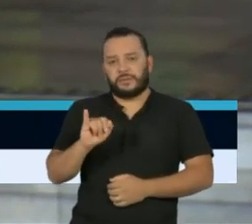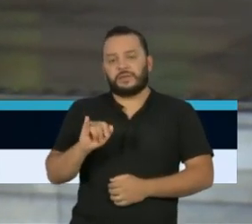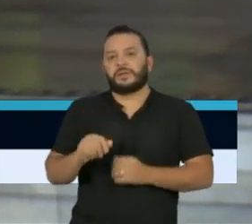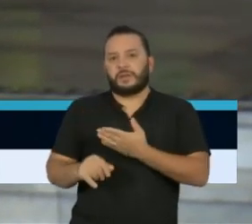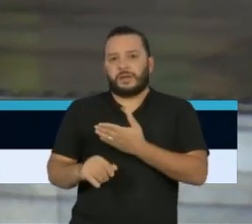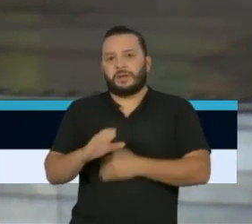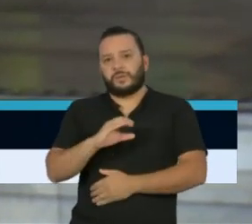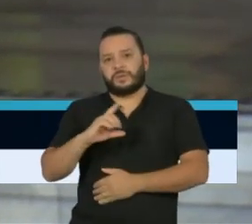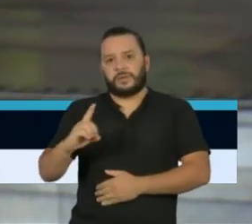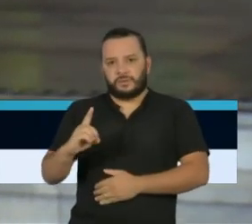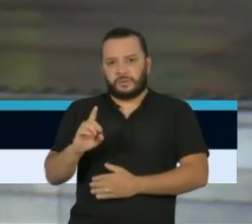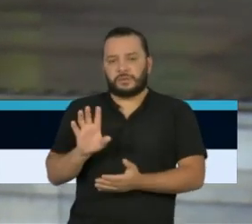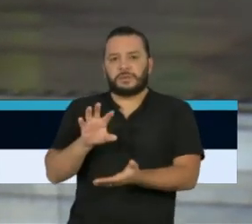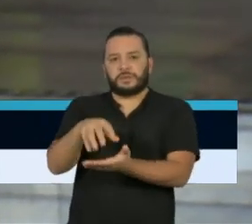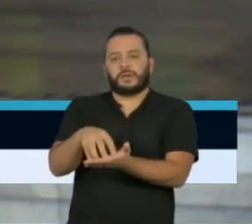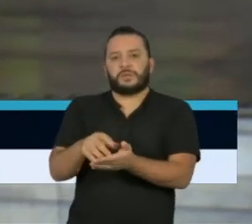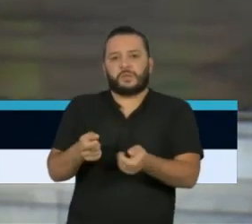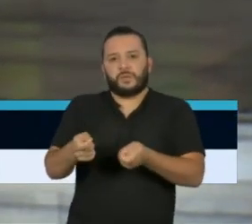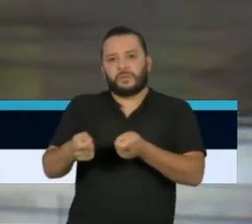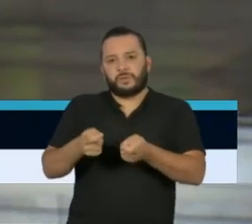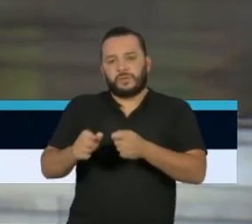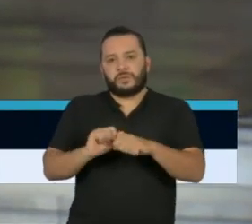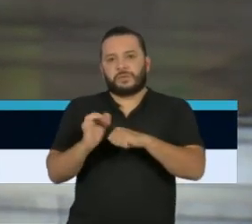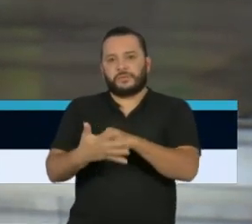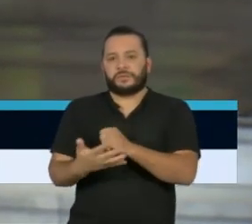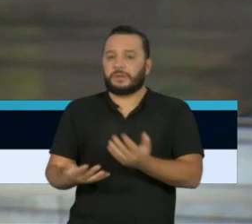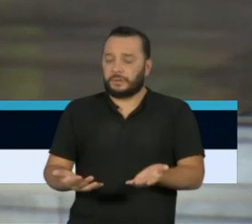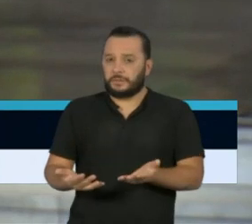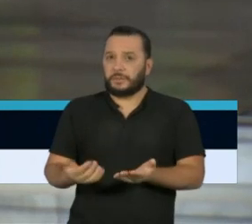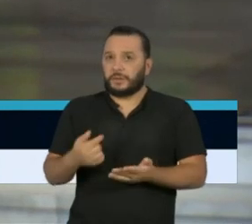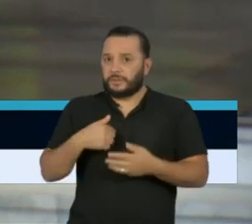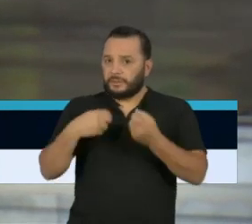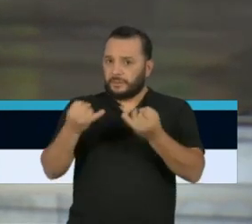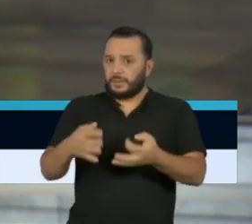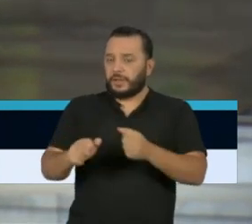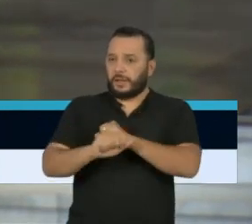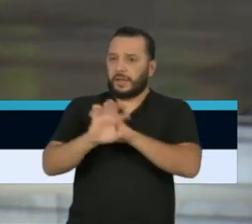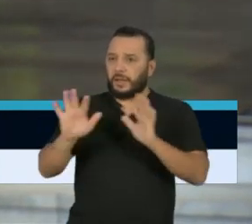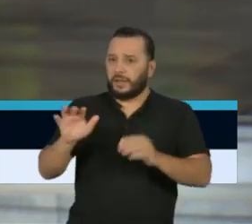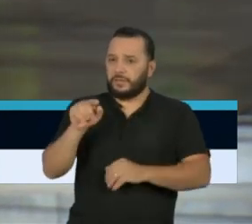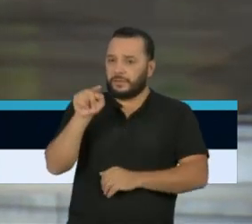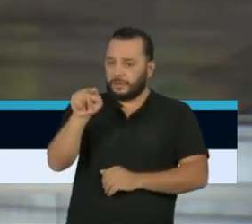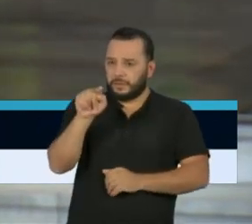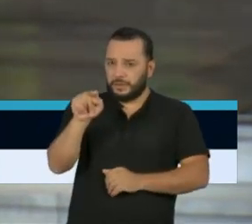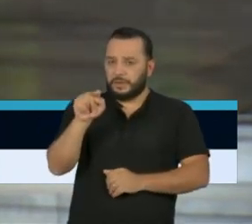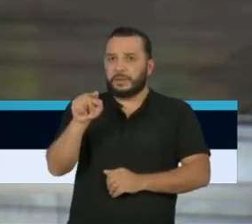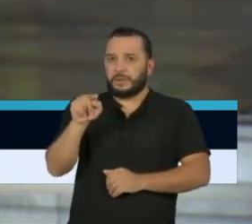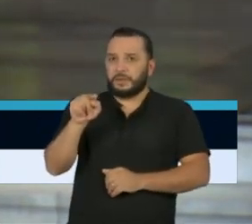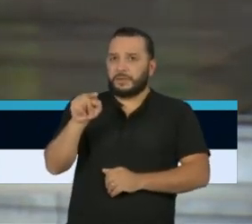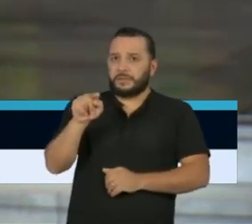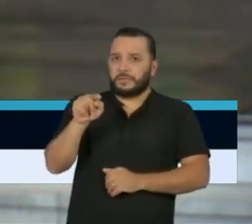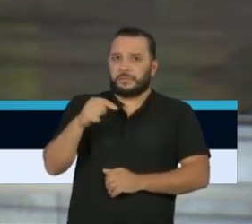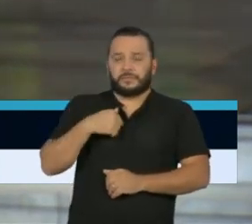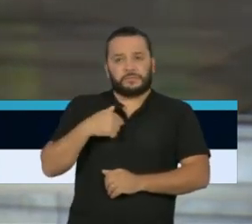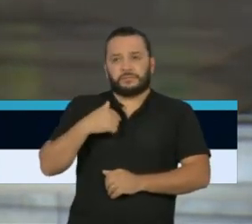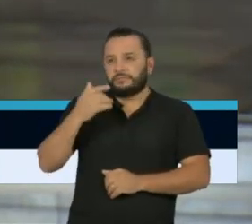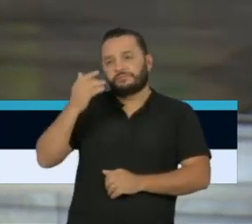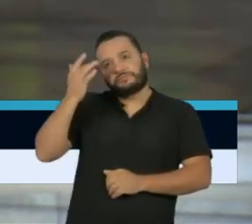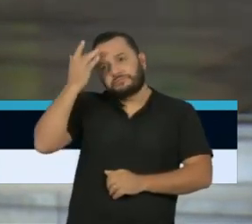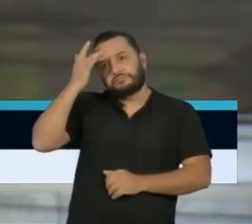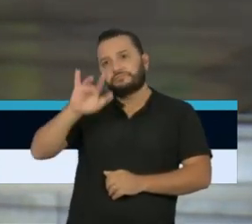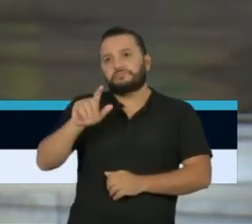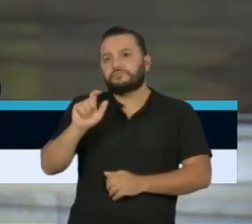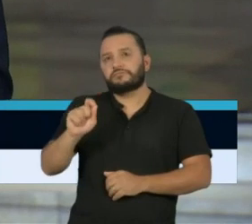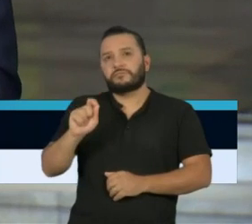de Contingência do Covid-19. Mas, sendo claro, com a última parte da sua pergunta, não há